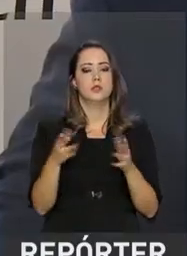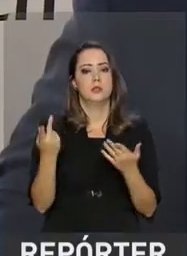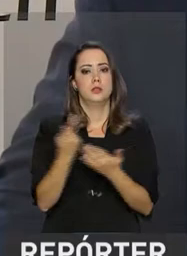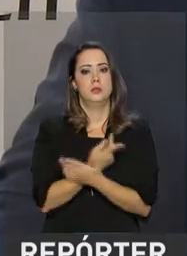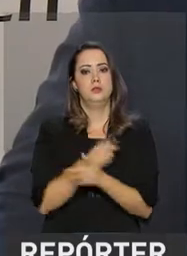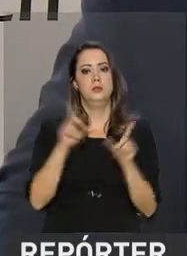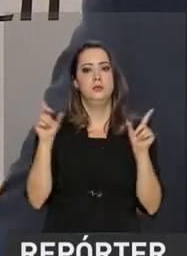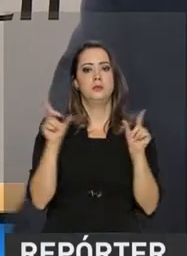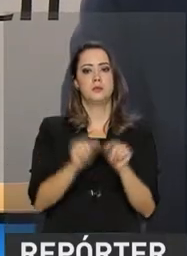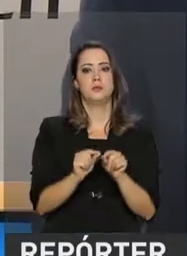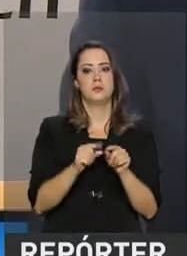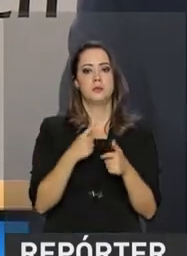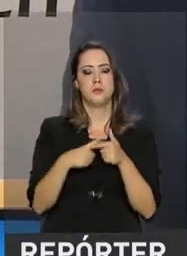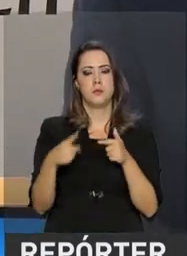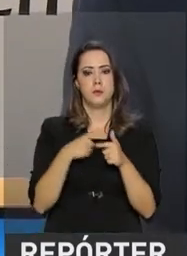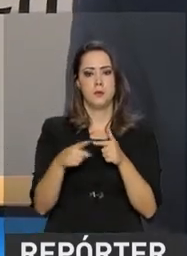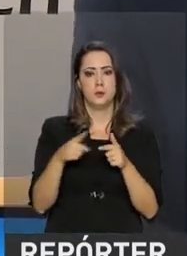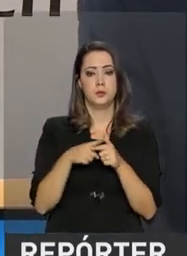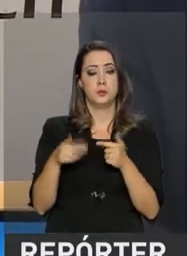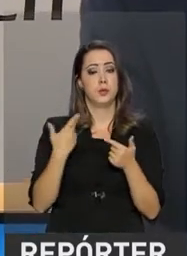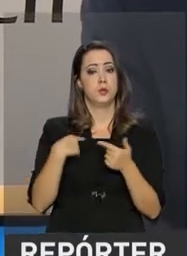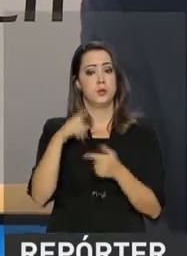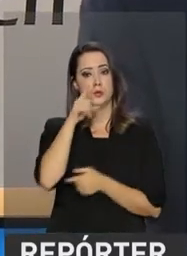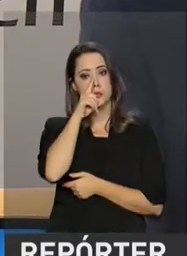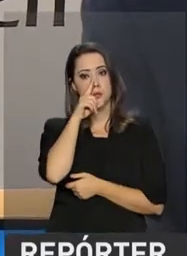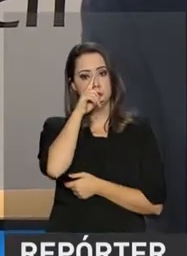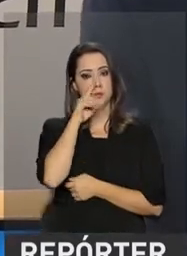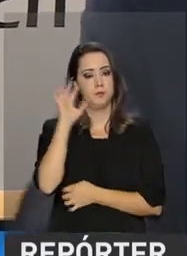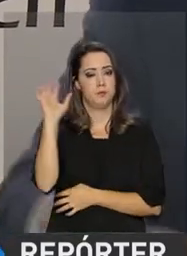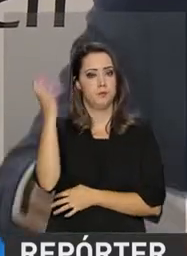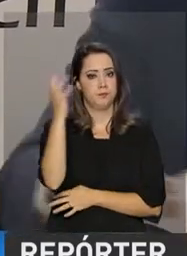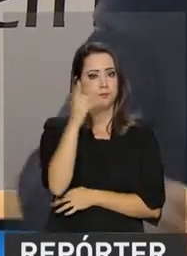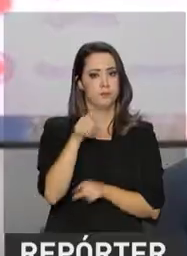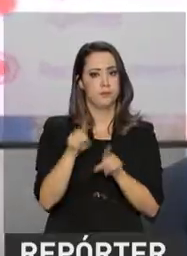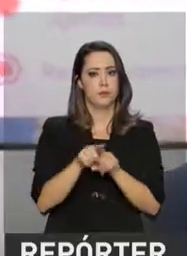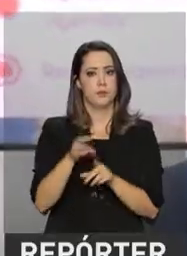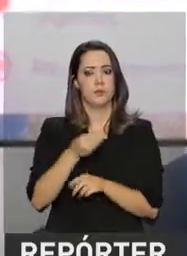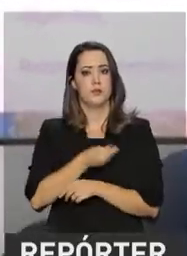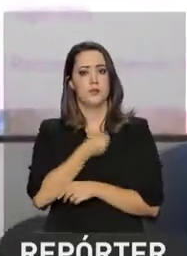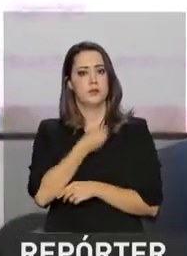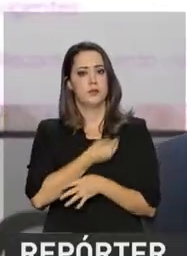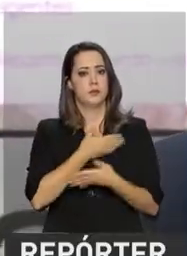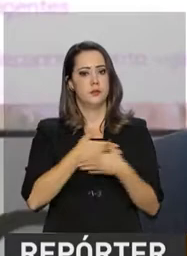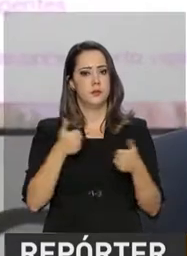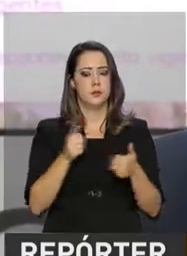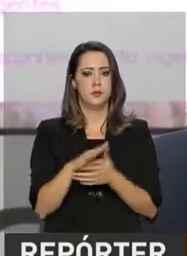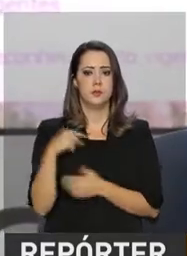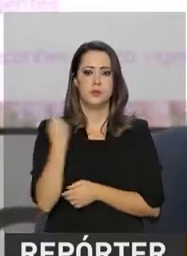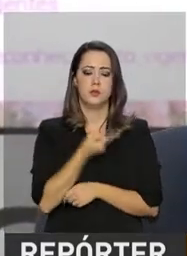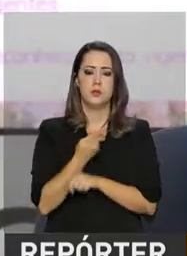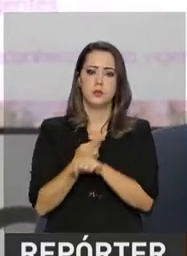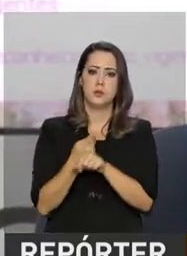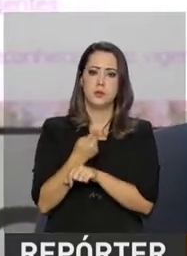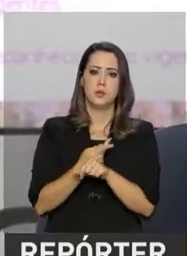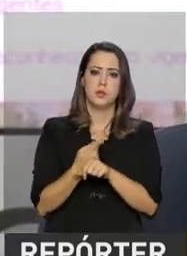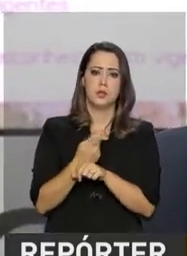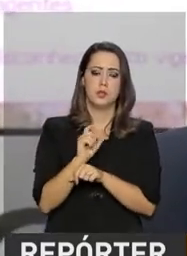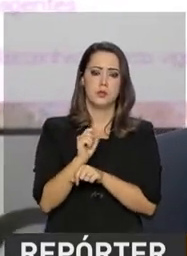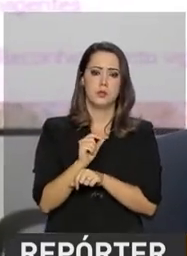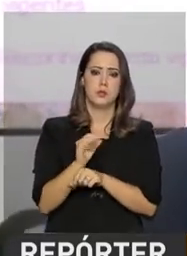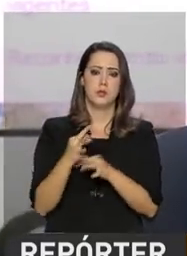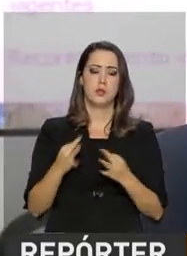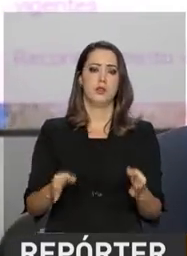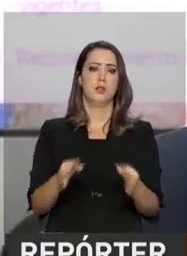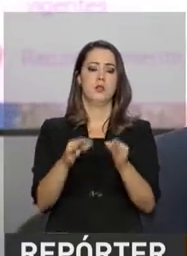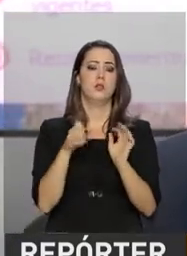para minimizar os efeitos dos desastres naturais e poupar vidas nós temos buscado tecnologias que permitam que